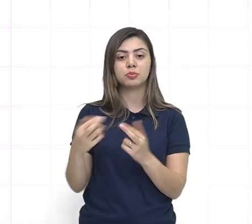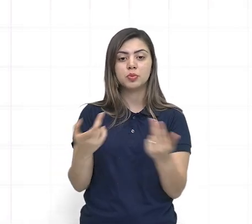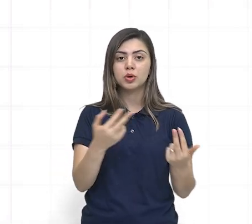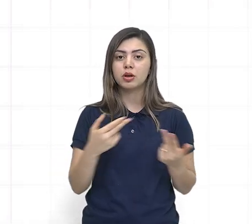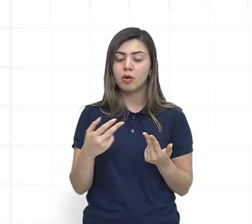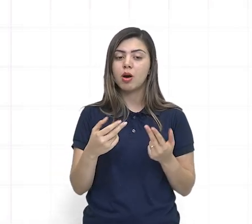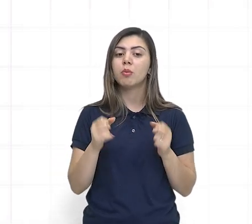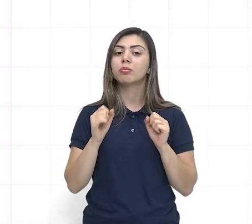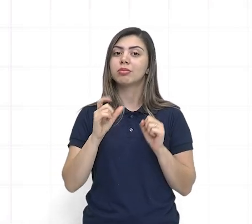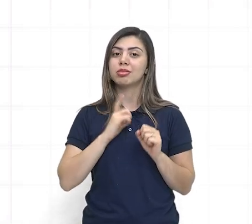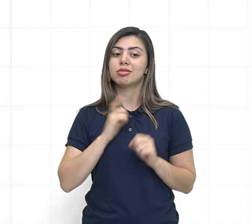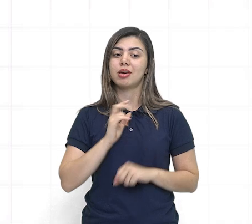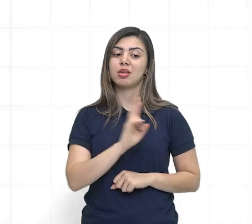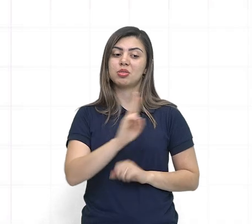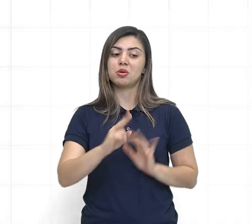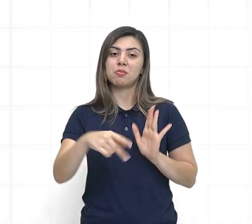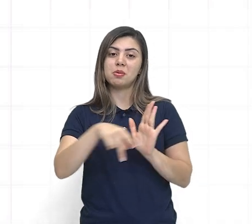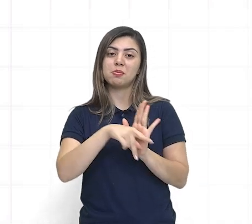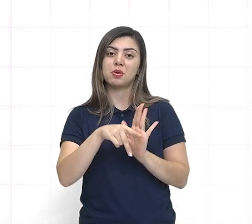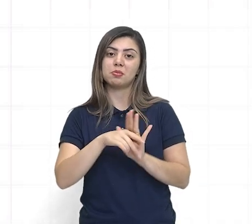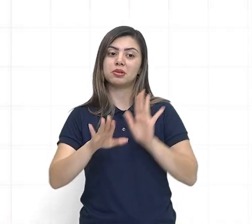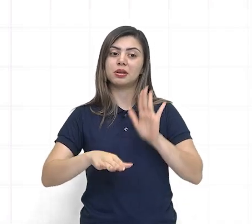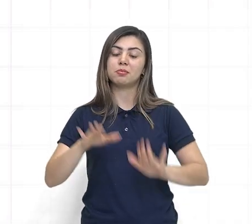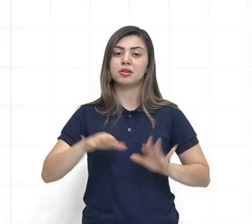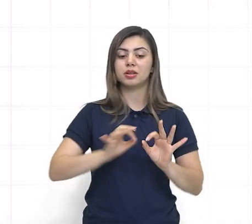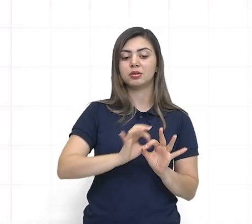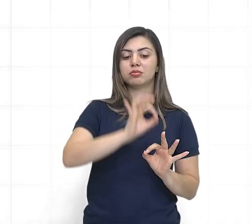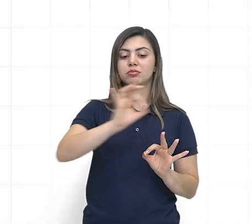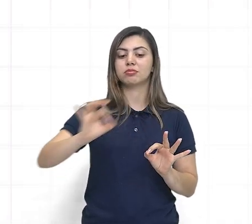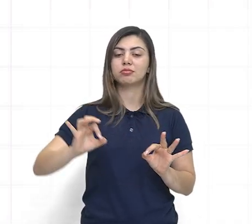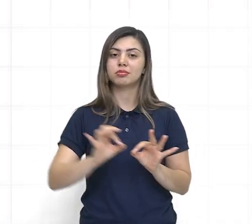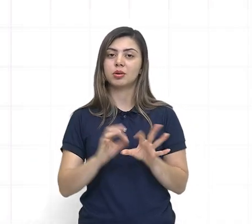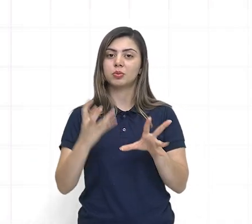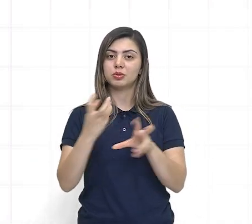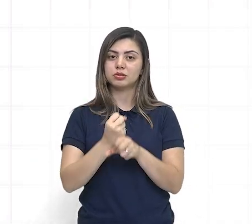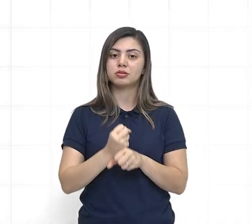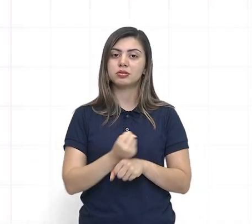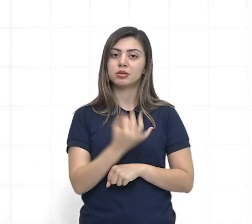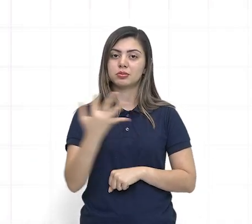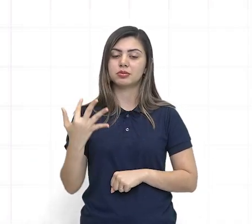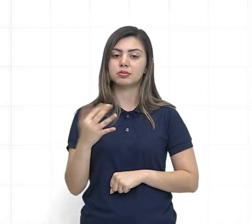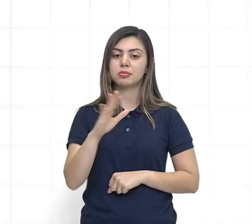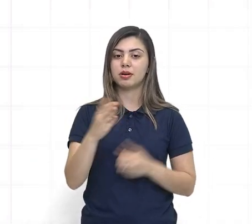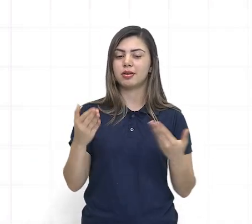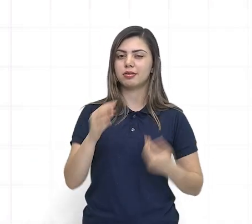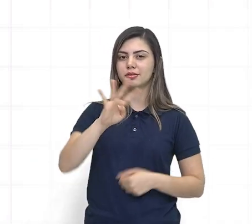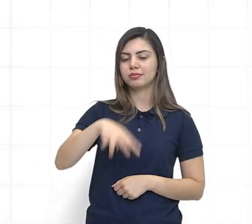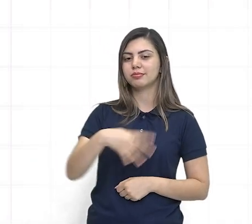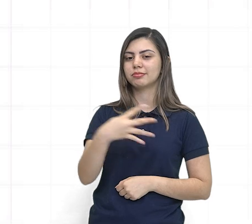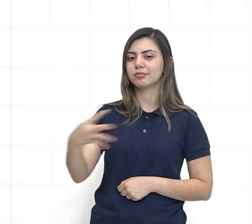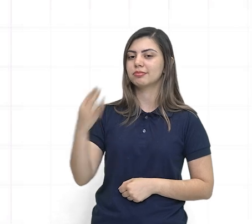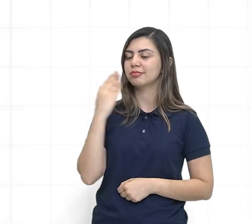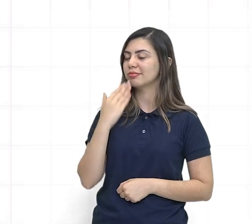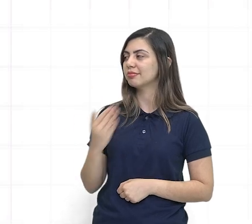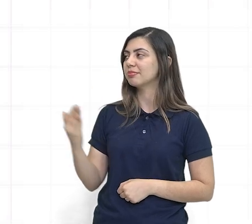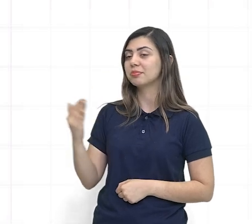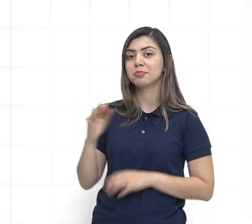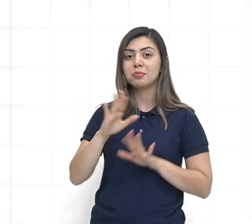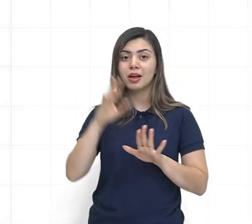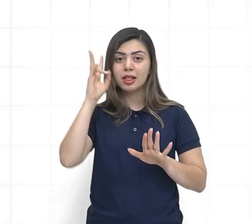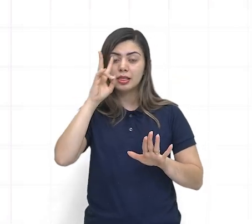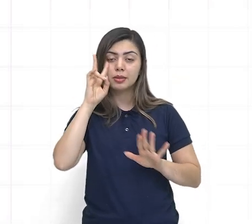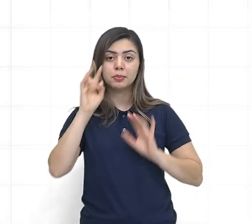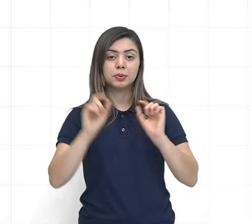seus lados. Então, vamos ver aqui, né, no quadro a seguir, o nome de alguns dos nossos polígonos, né? Lembrando que,